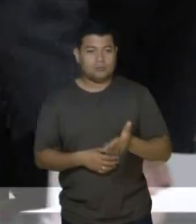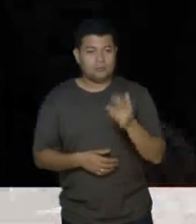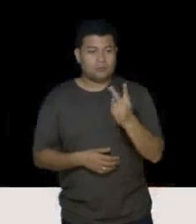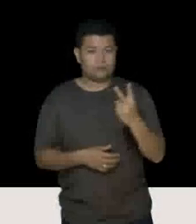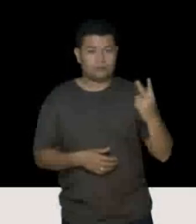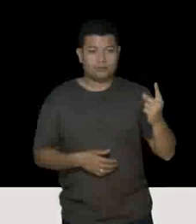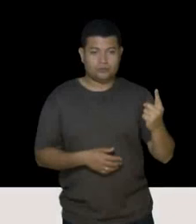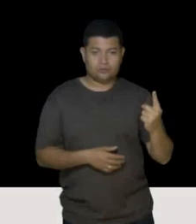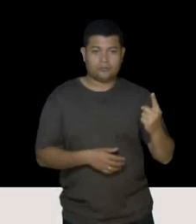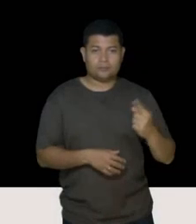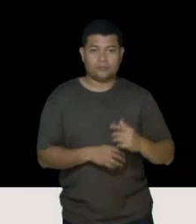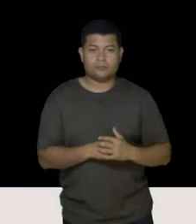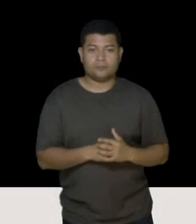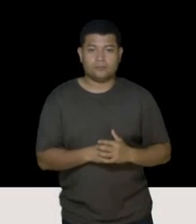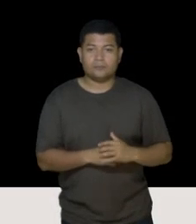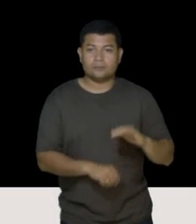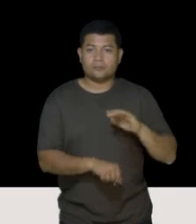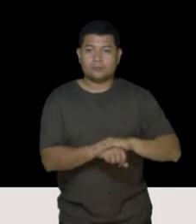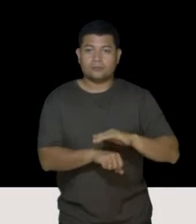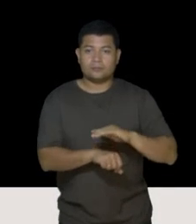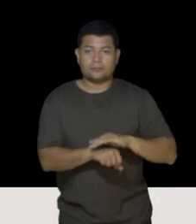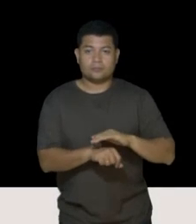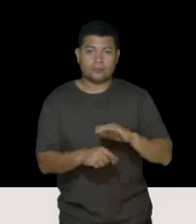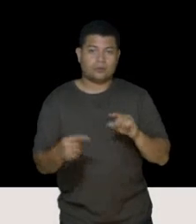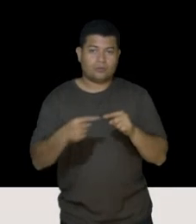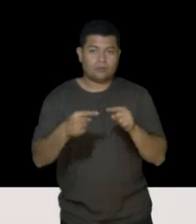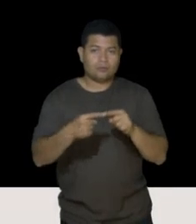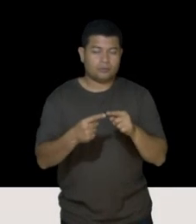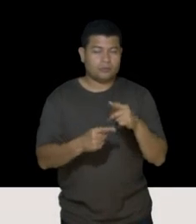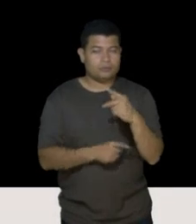797/2021. Veto total ao PL